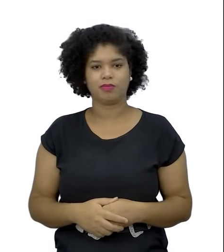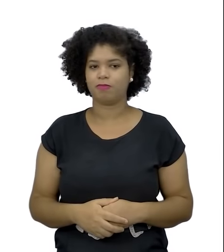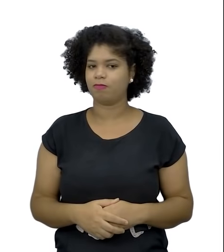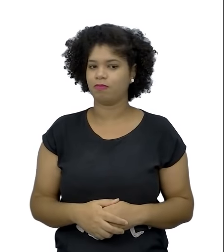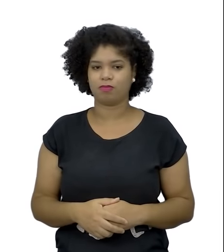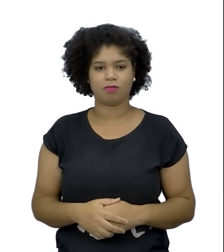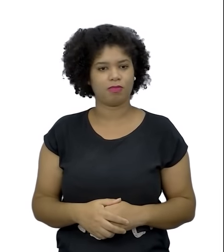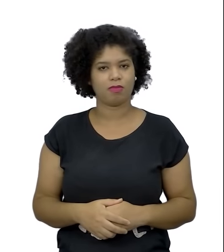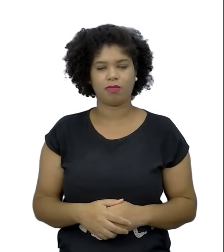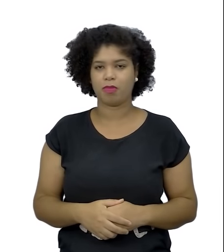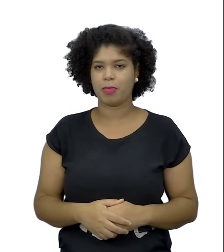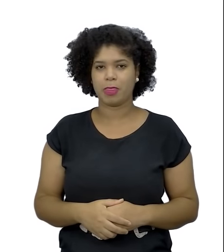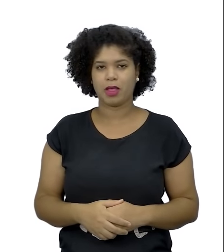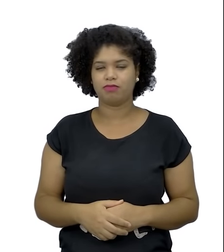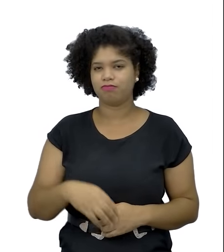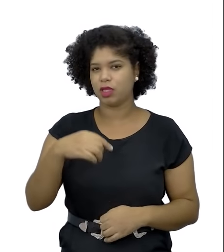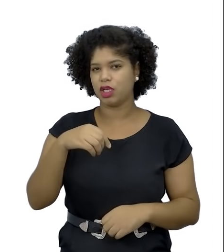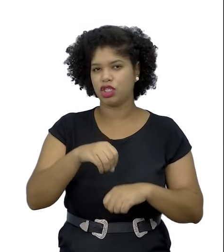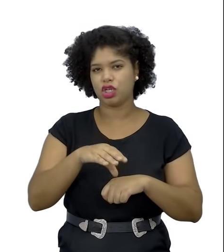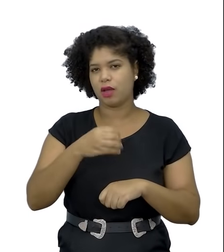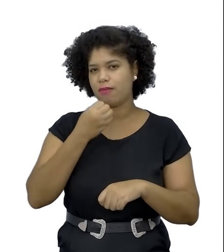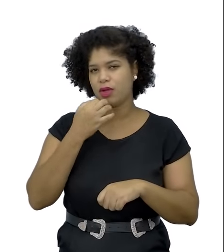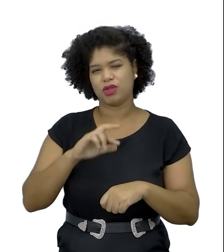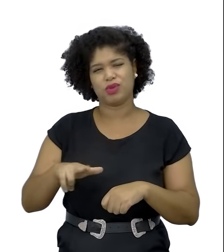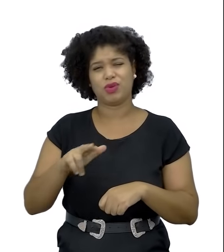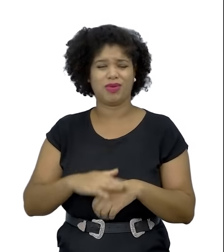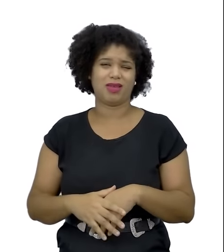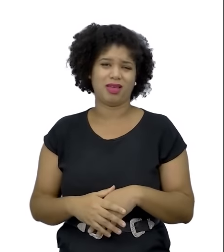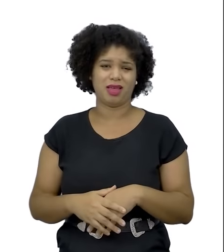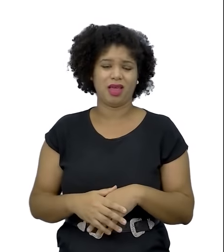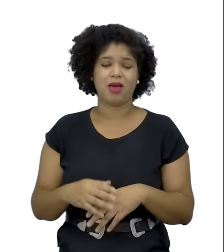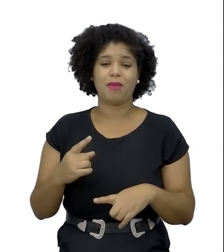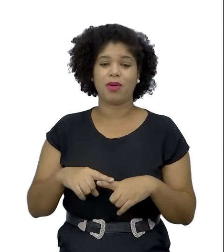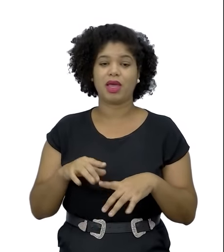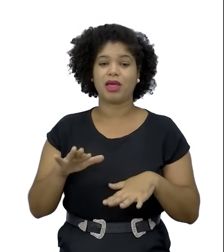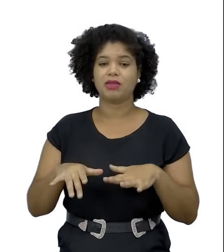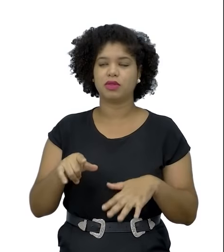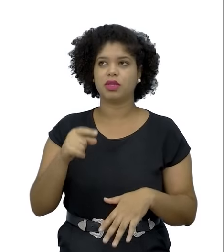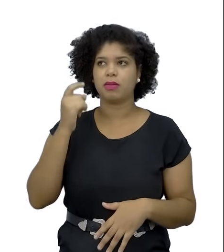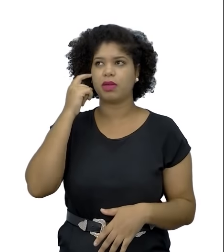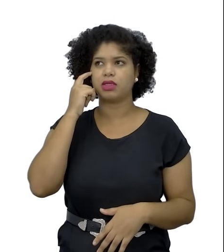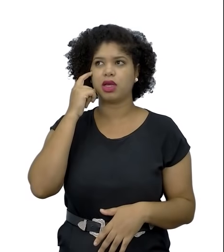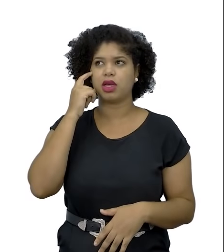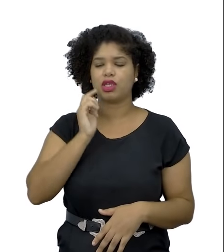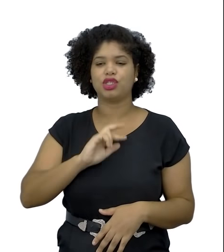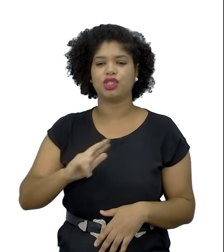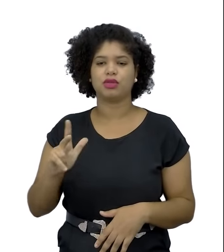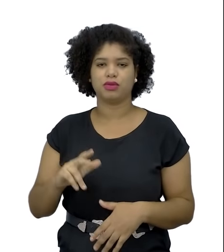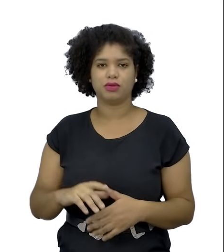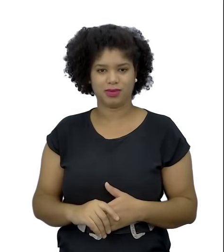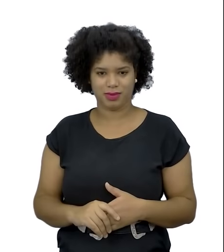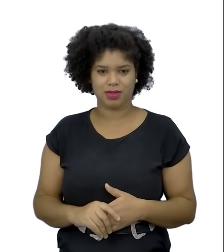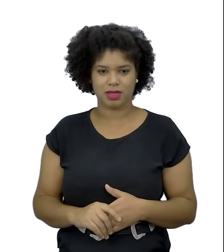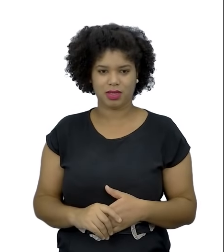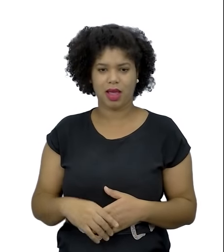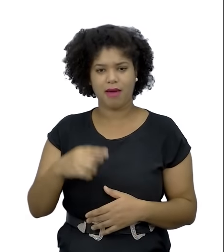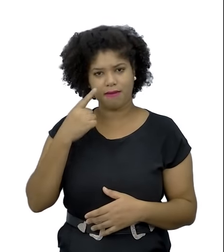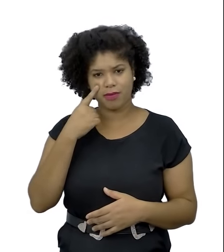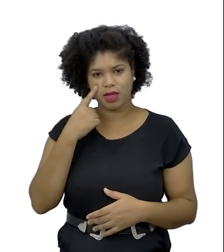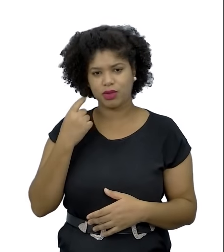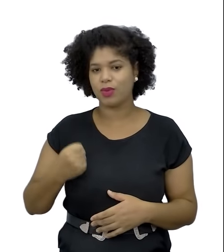uma boa situação. Por quê? Porque induz ao erro, induz a criança a pensar errado. Olhemos para a